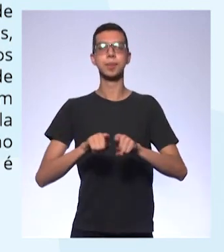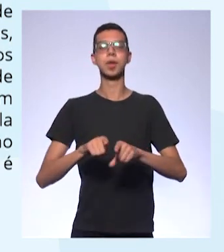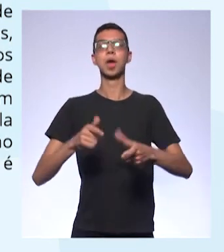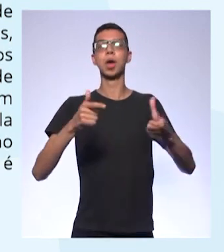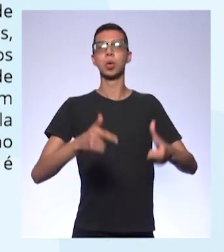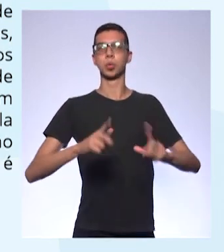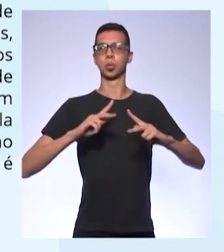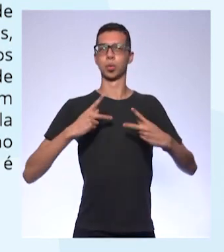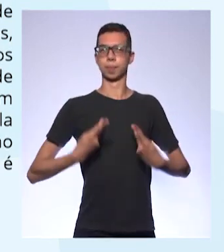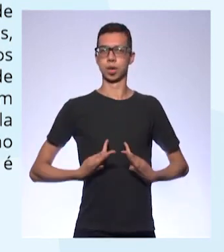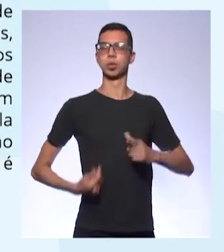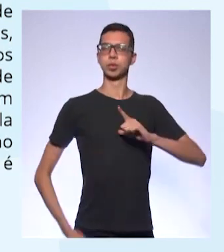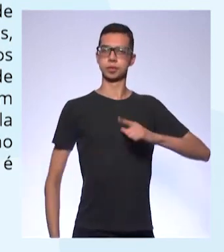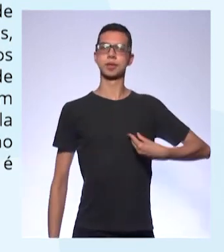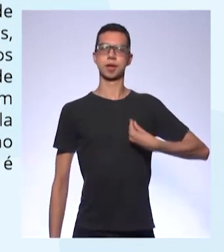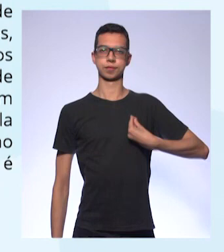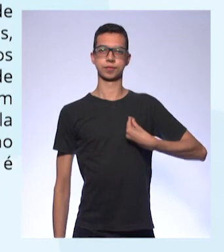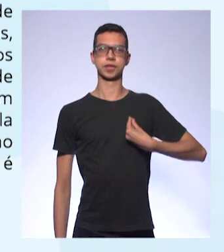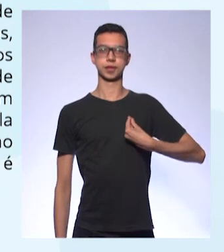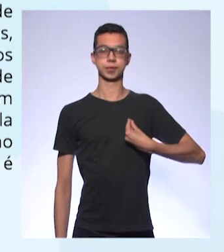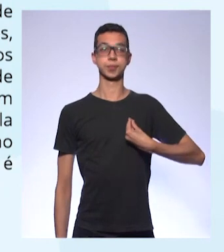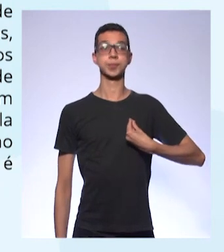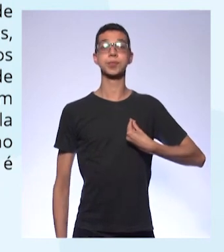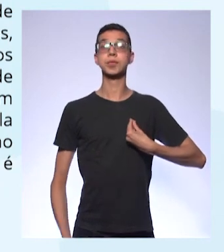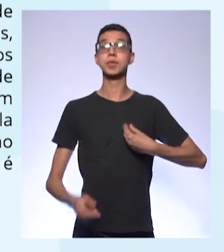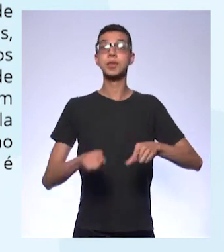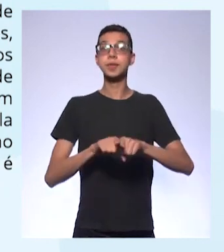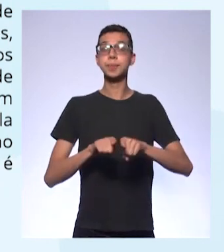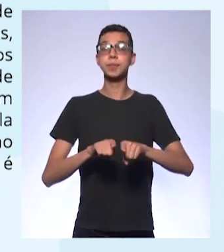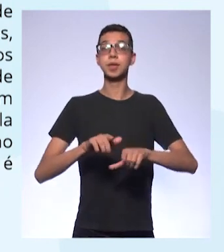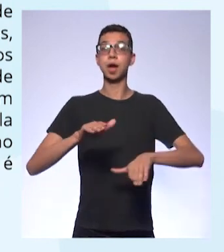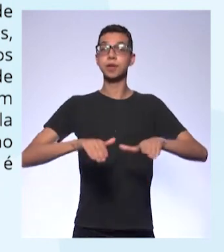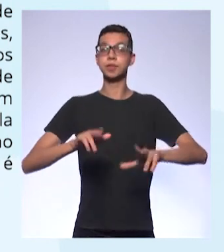ou antrópicos. Às vezes, o termo é usado